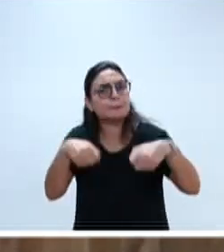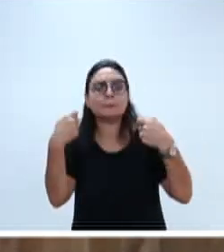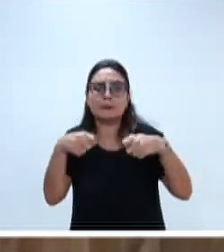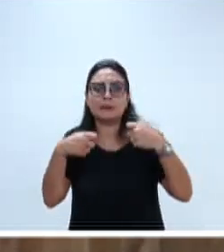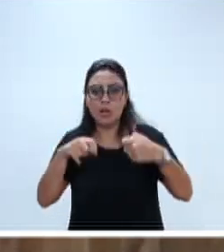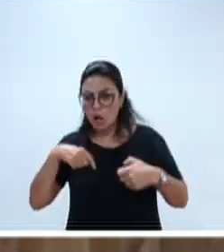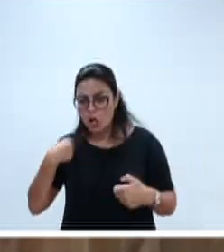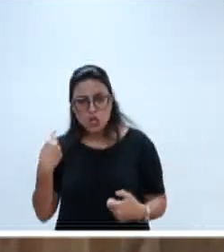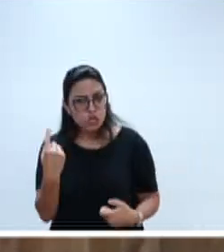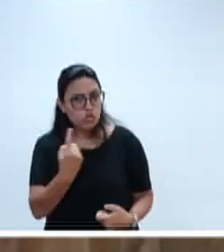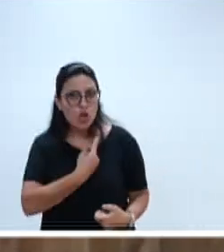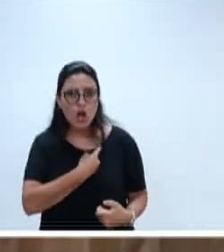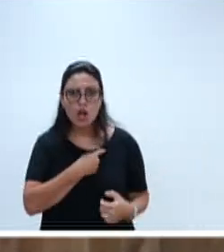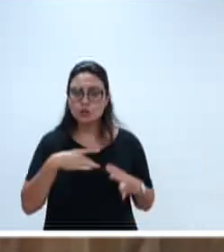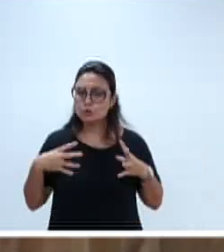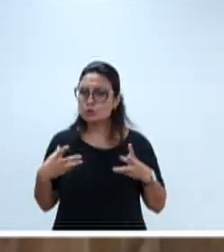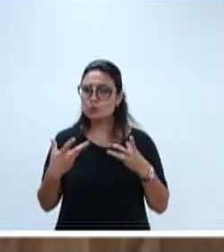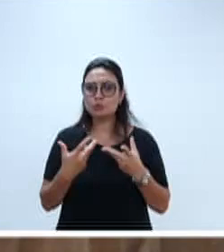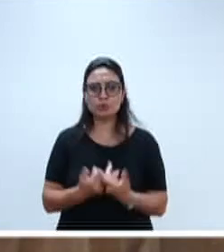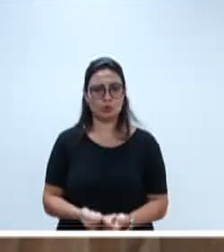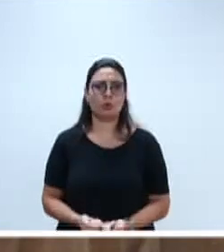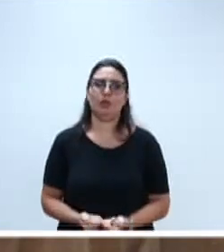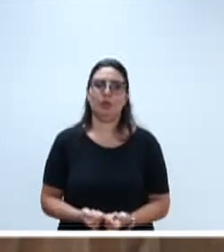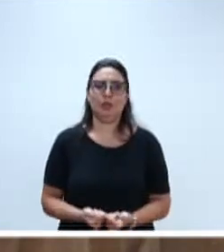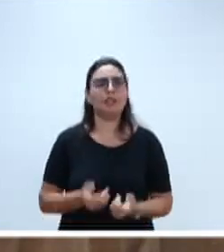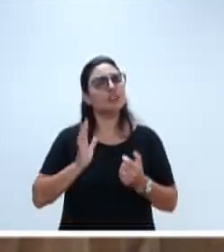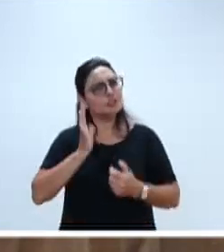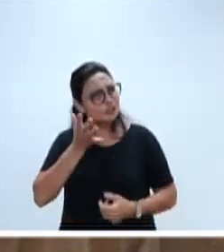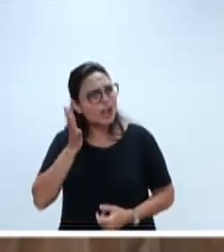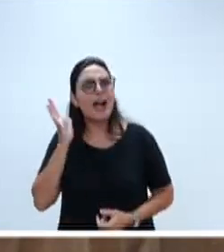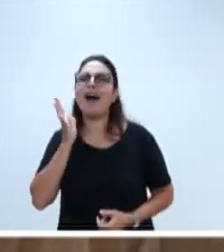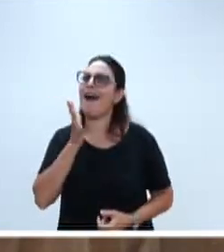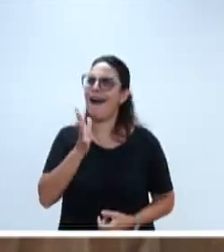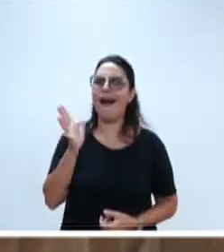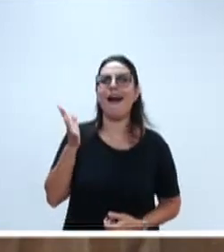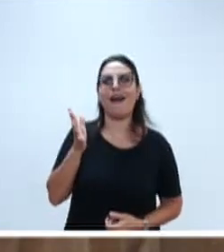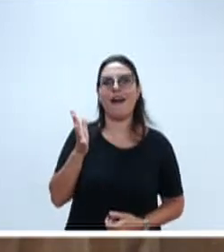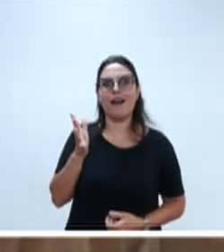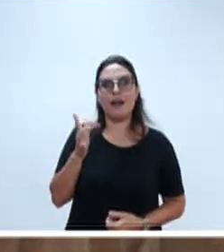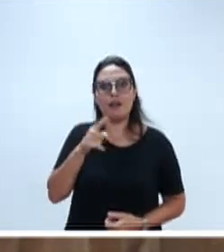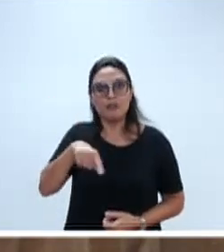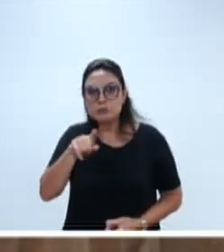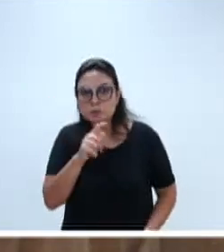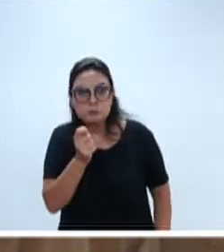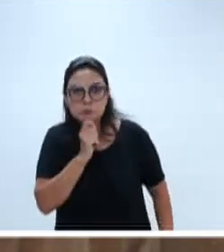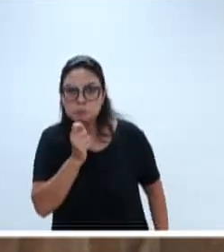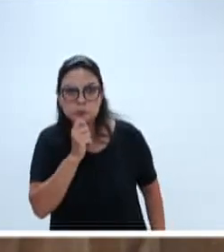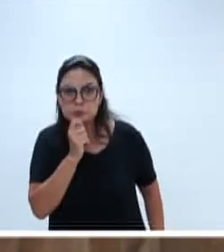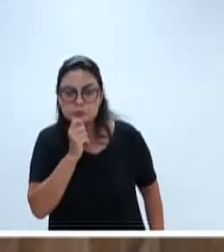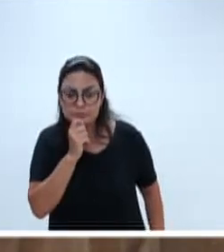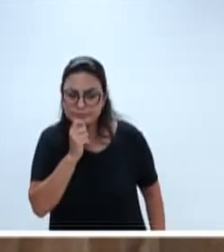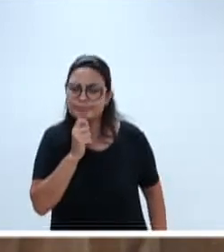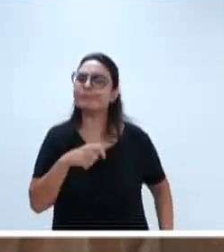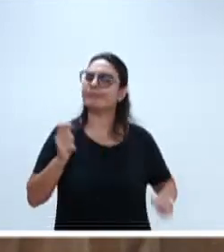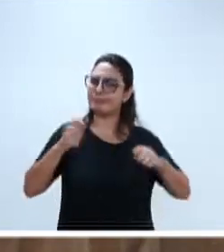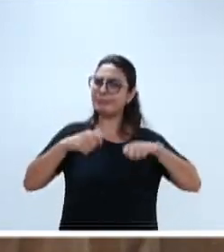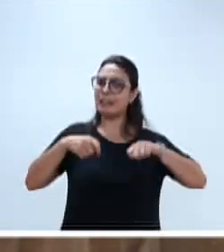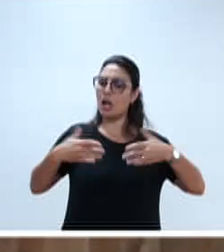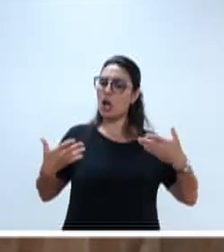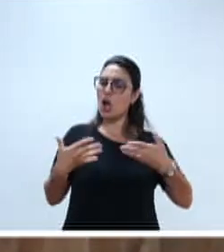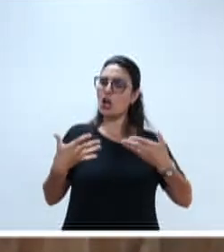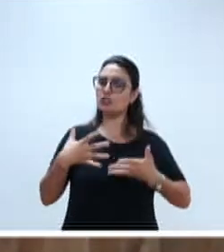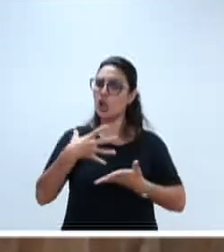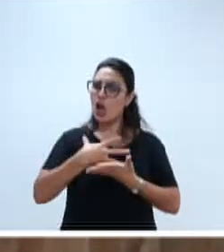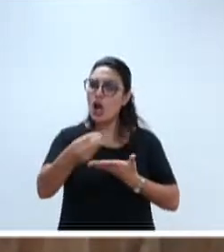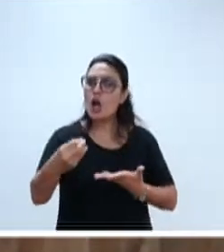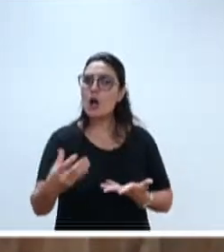Senhor e Salvador, e eu quero convidar você a fazer isto hoje. Se você nunca fez, repete esta oração comigo. Se você já